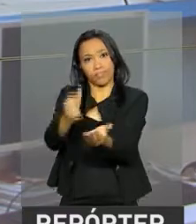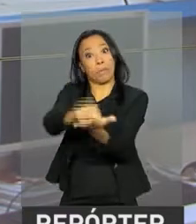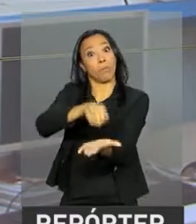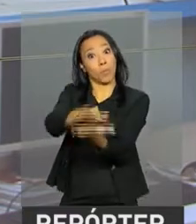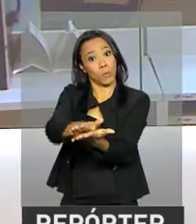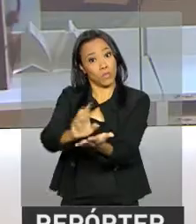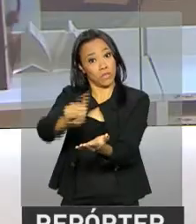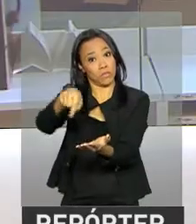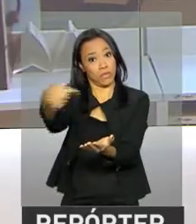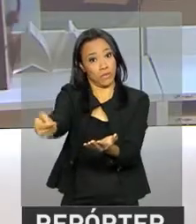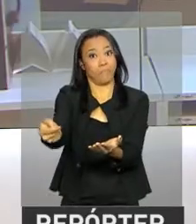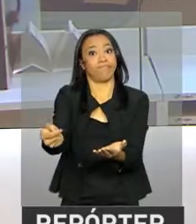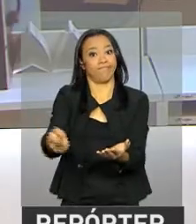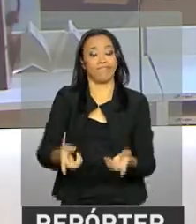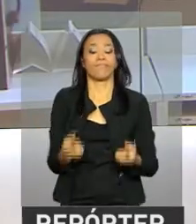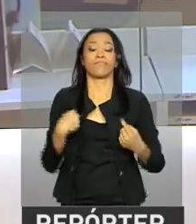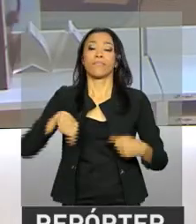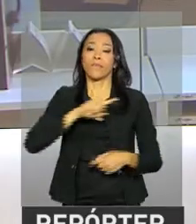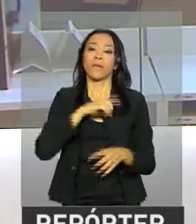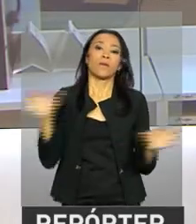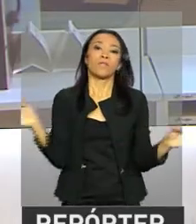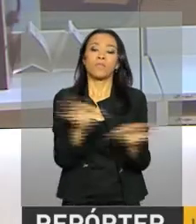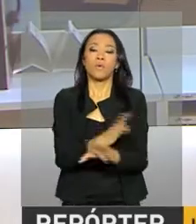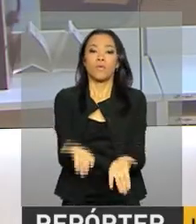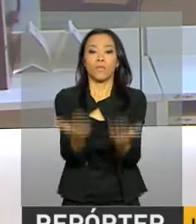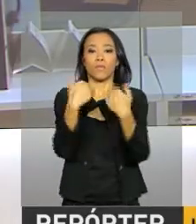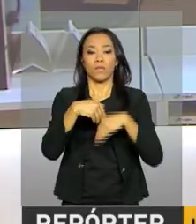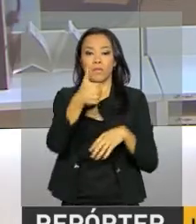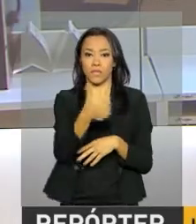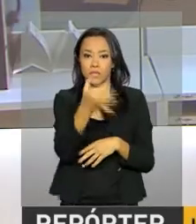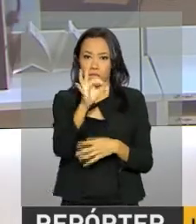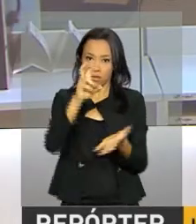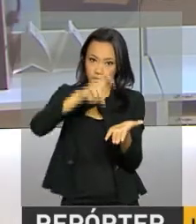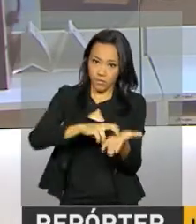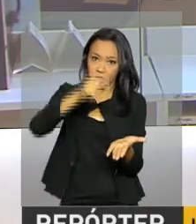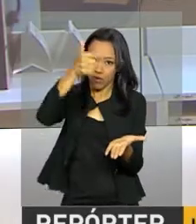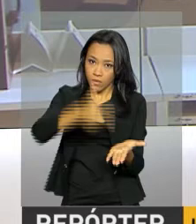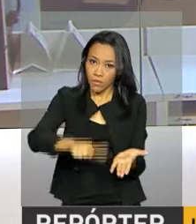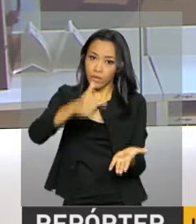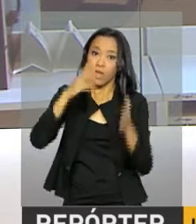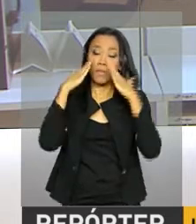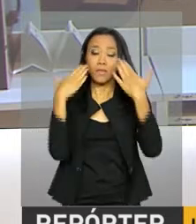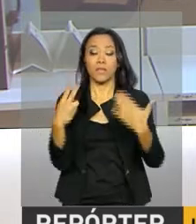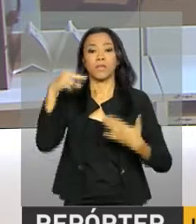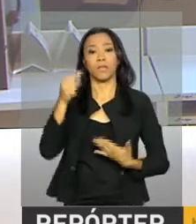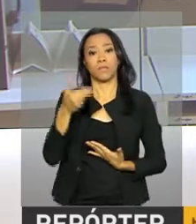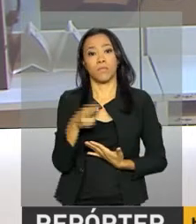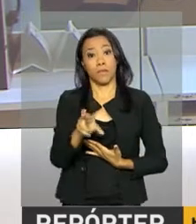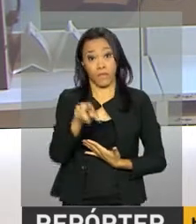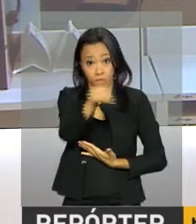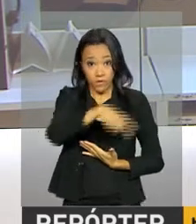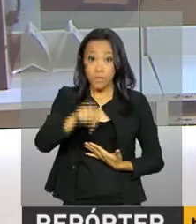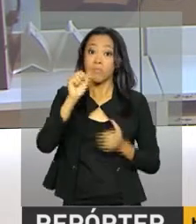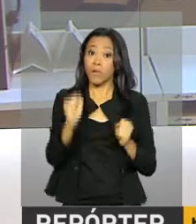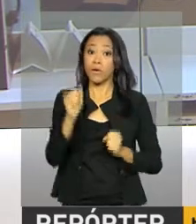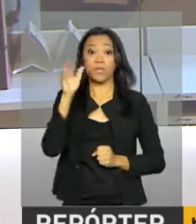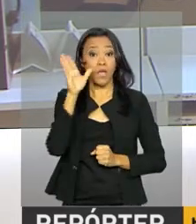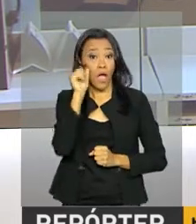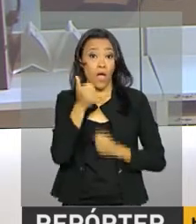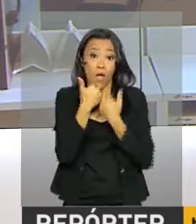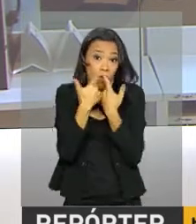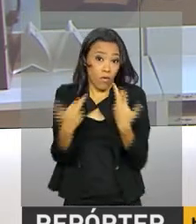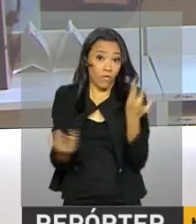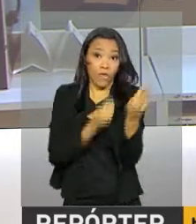multa bom nós ficamos por aqui voltamos às 10 da manhã na próxima edição do repórter nbr você pode acompanhar também